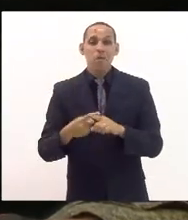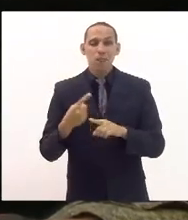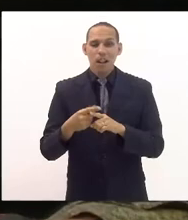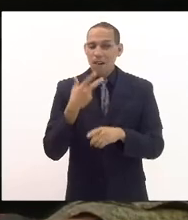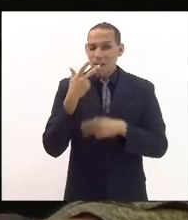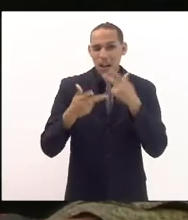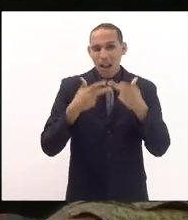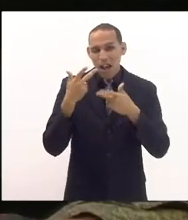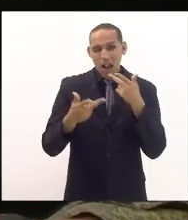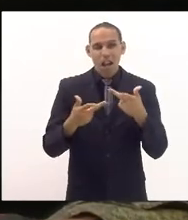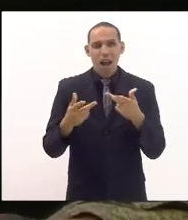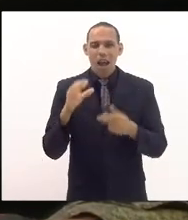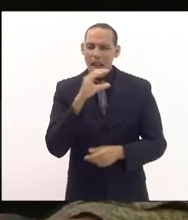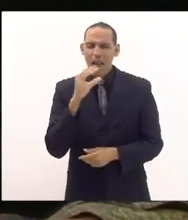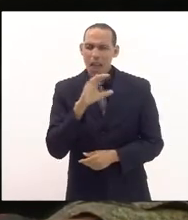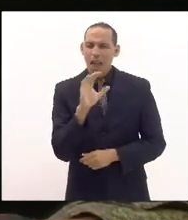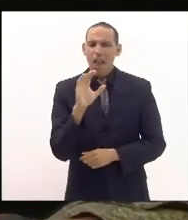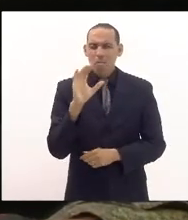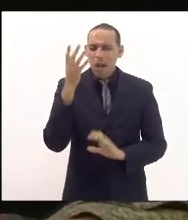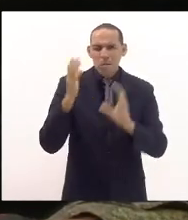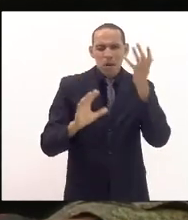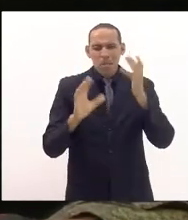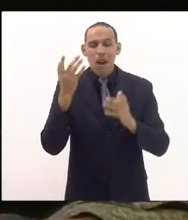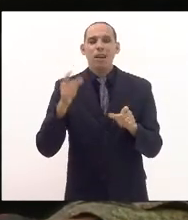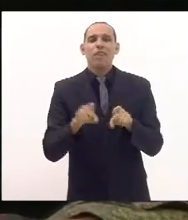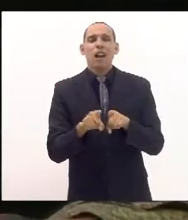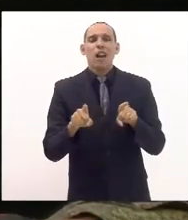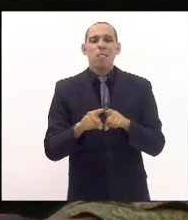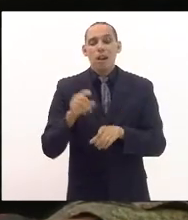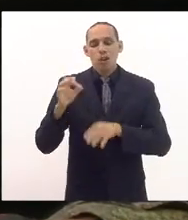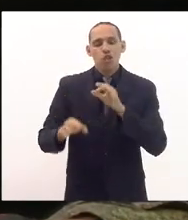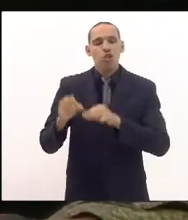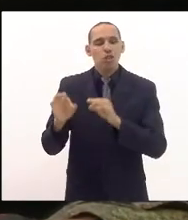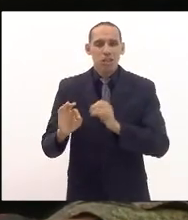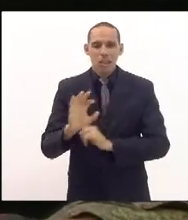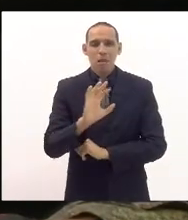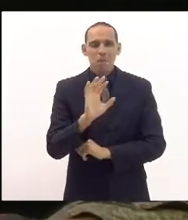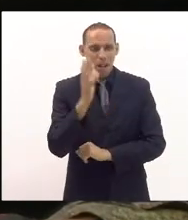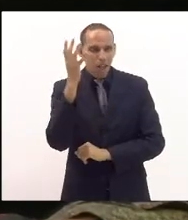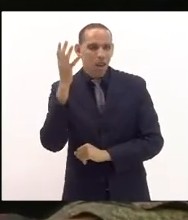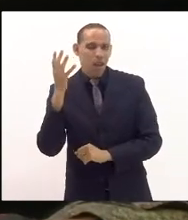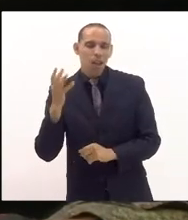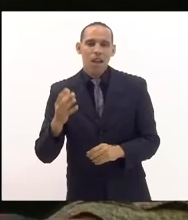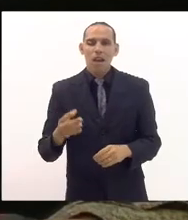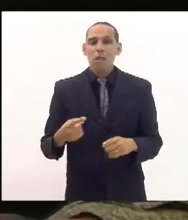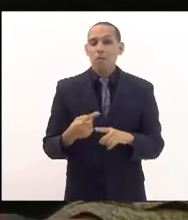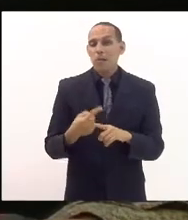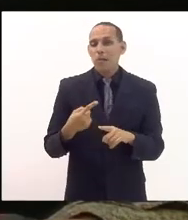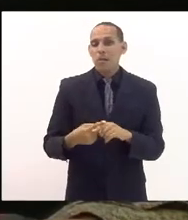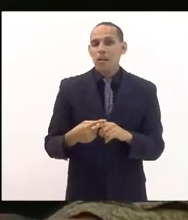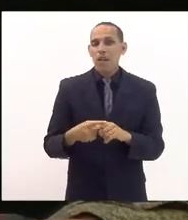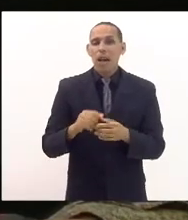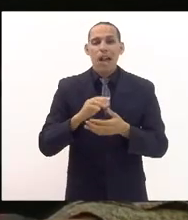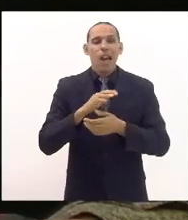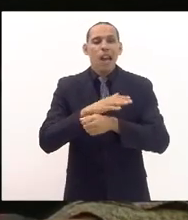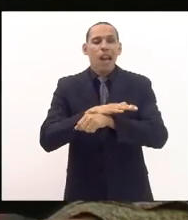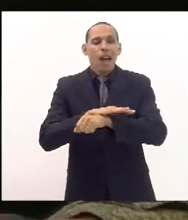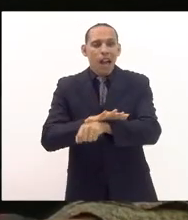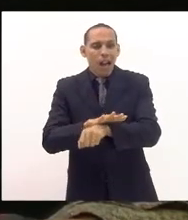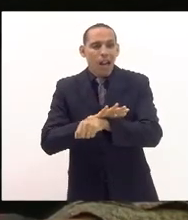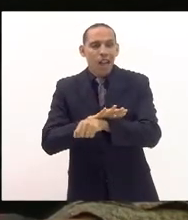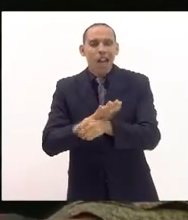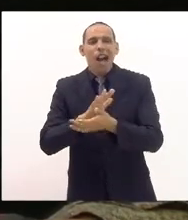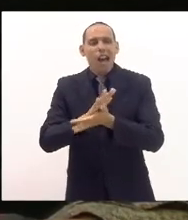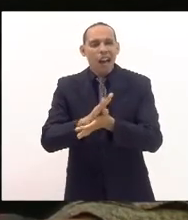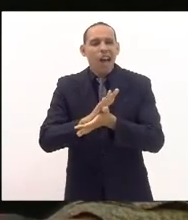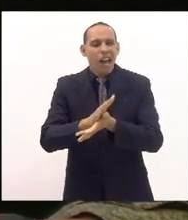falar de emergência temática a gente precisa falar de Justiça climática vai garantir a diminuição do racismo ambiental